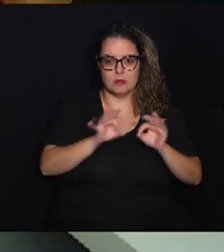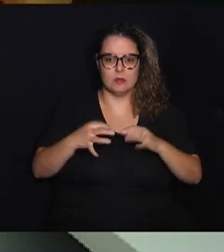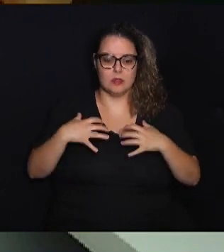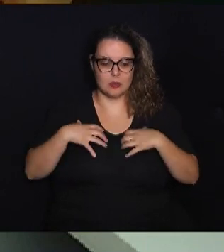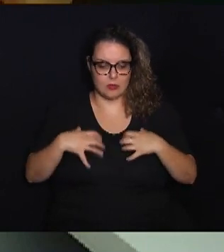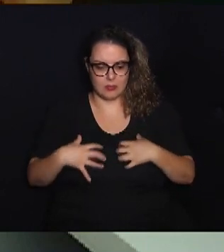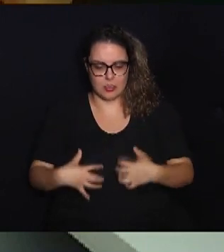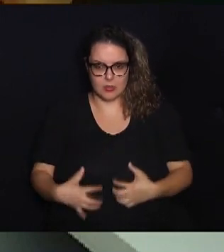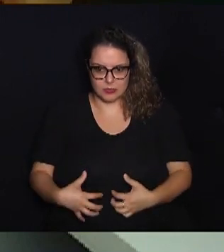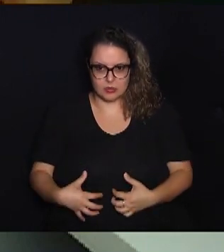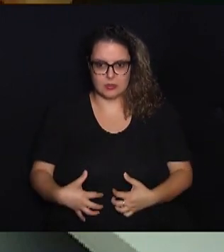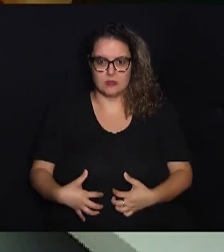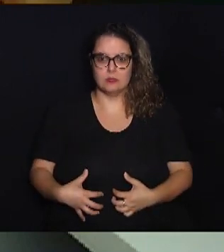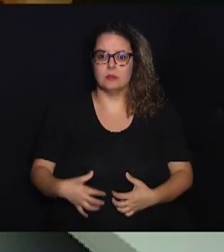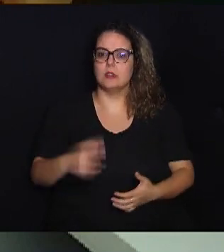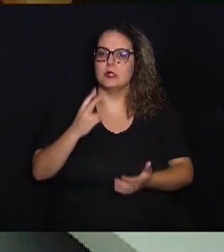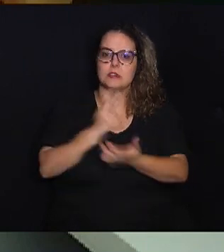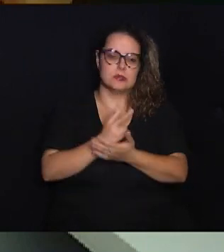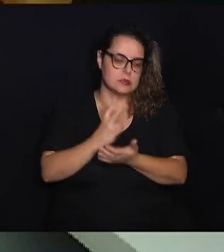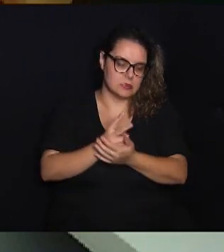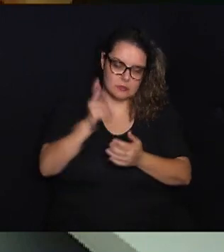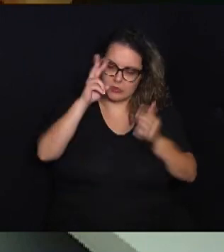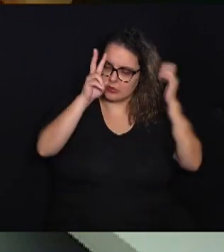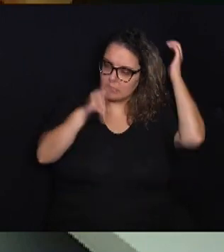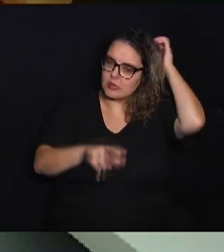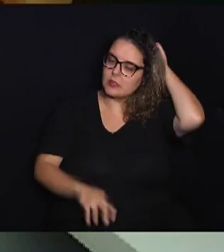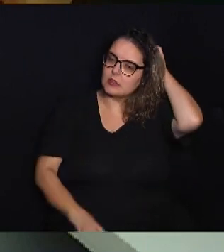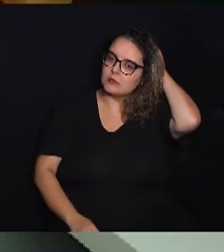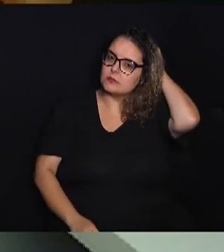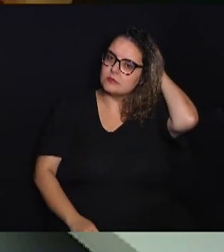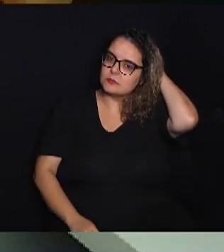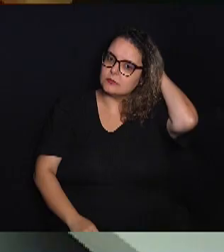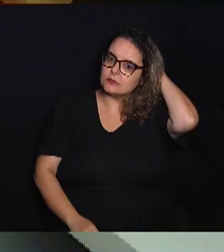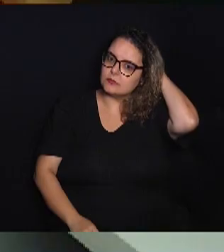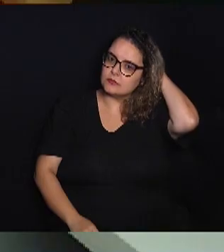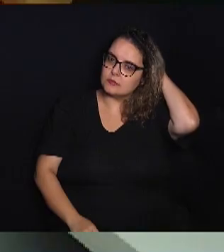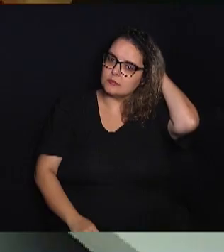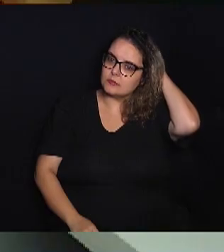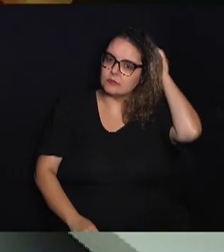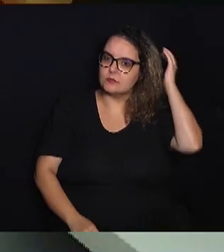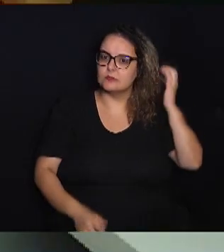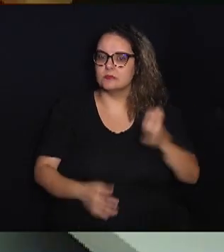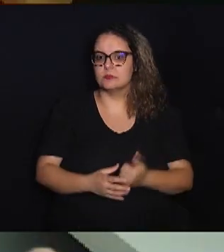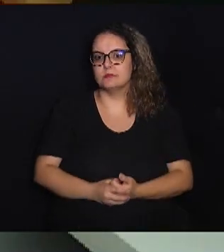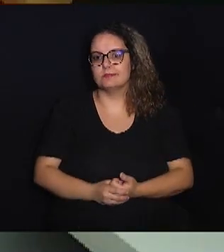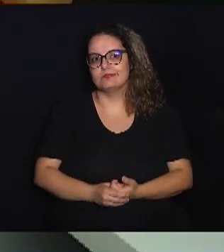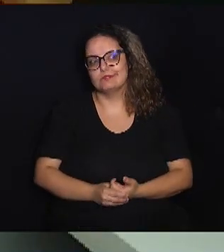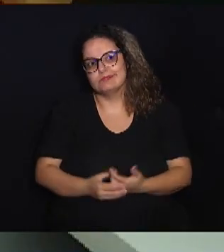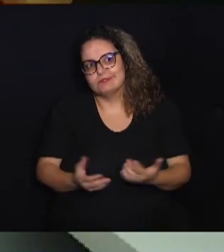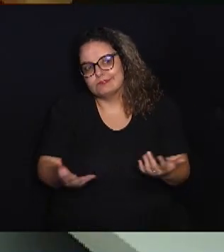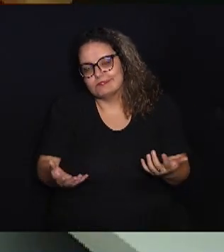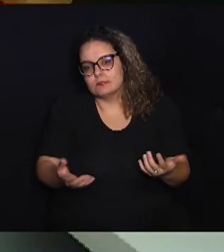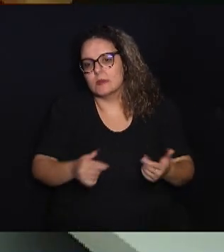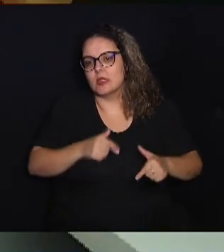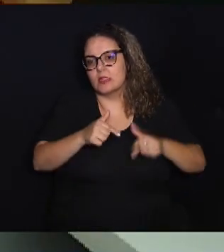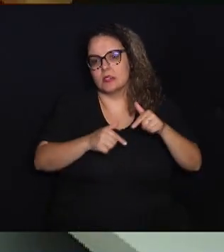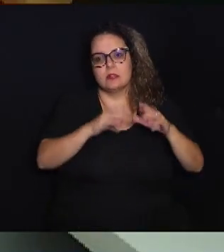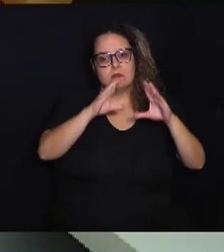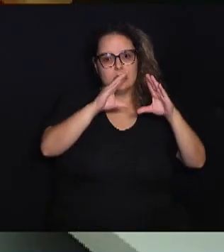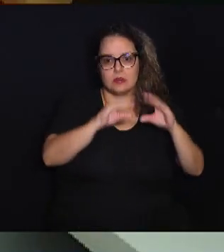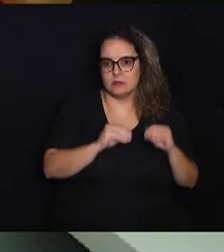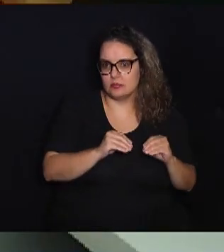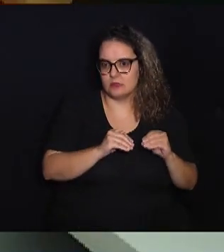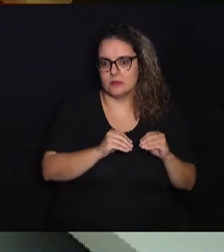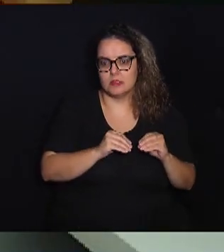tá? Mas sempre a gente tem que lembrar que não adianta passar muito pano, porque quem trabalha à noite